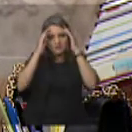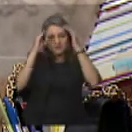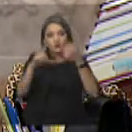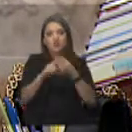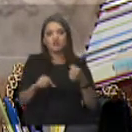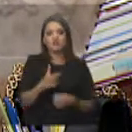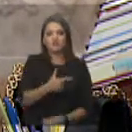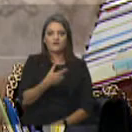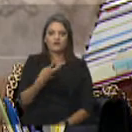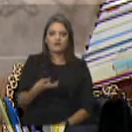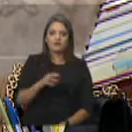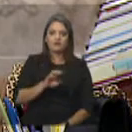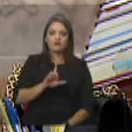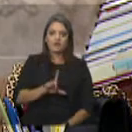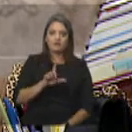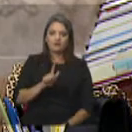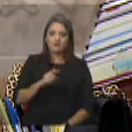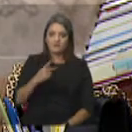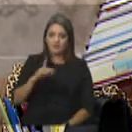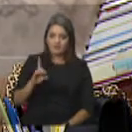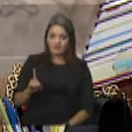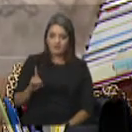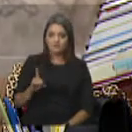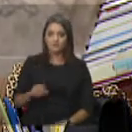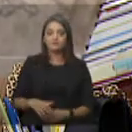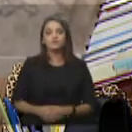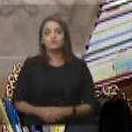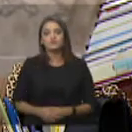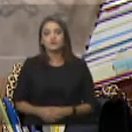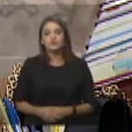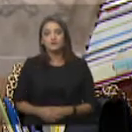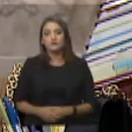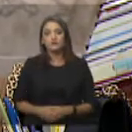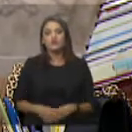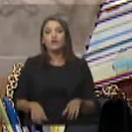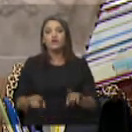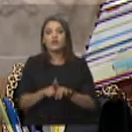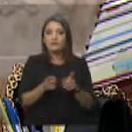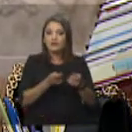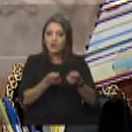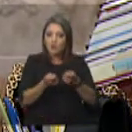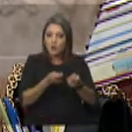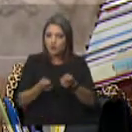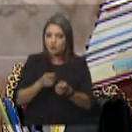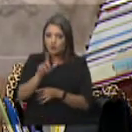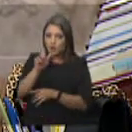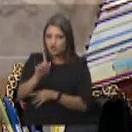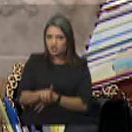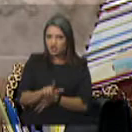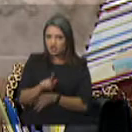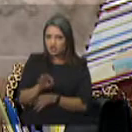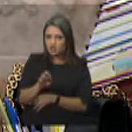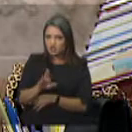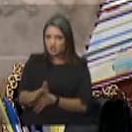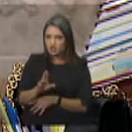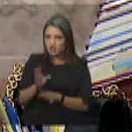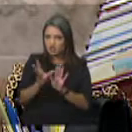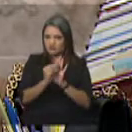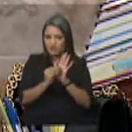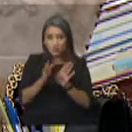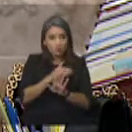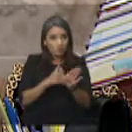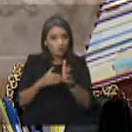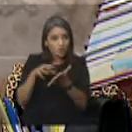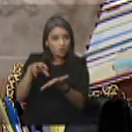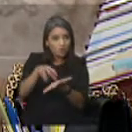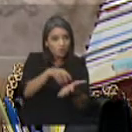23 da Lei Geral de Proteção de Dados. Outro sim, existe o controle pelo gestor de dados de todos os órgãos que